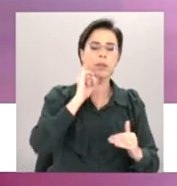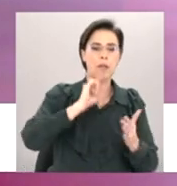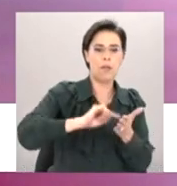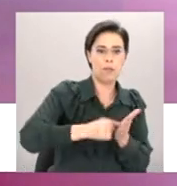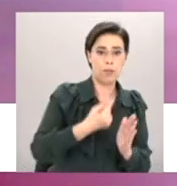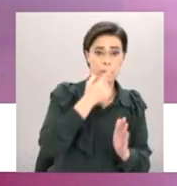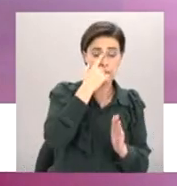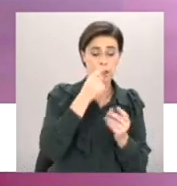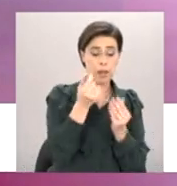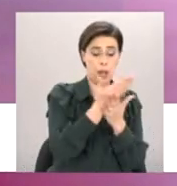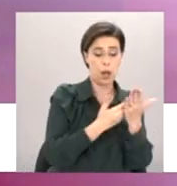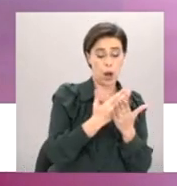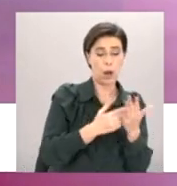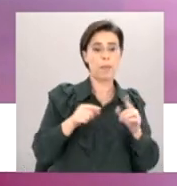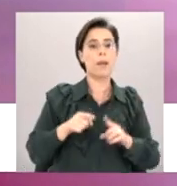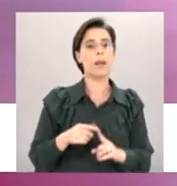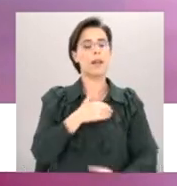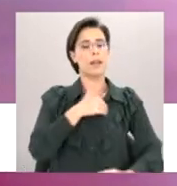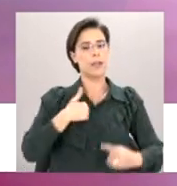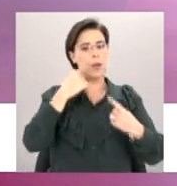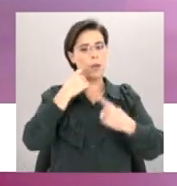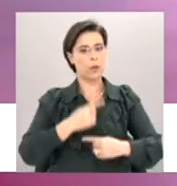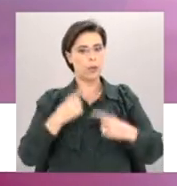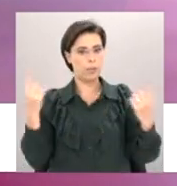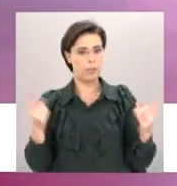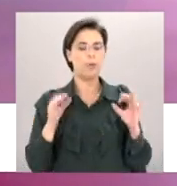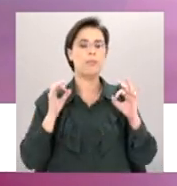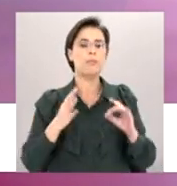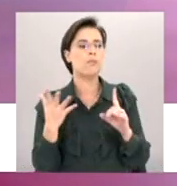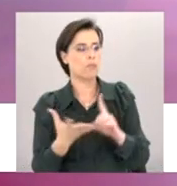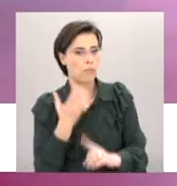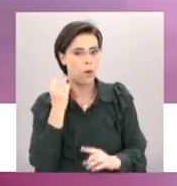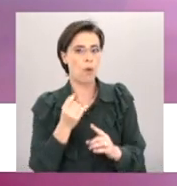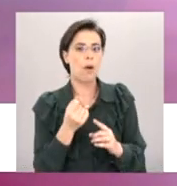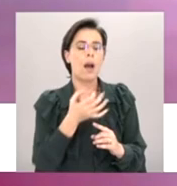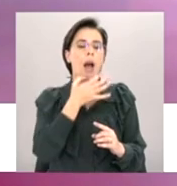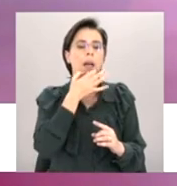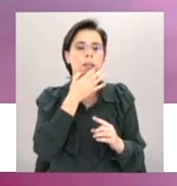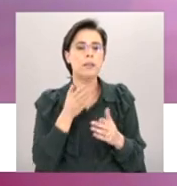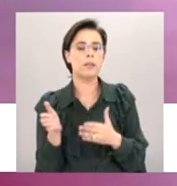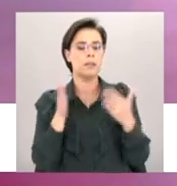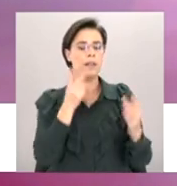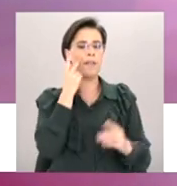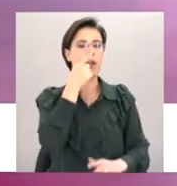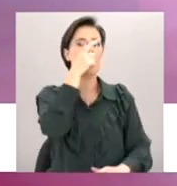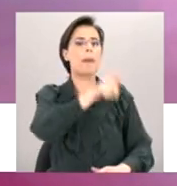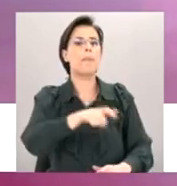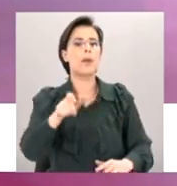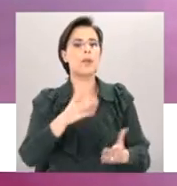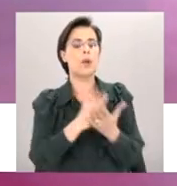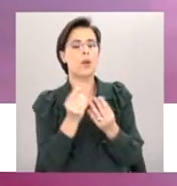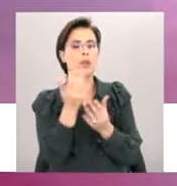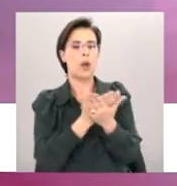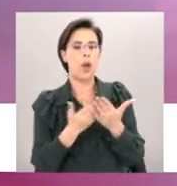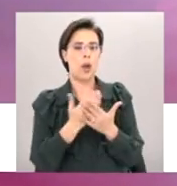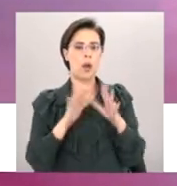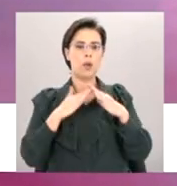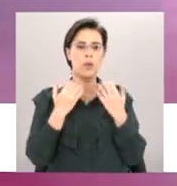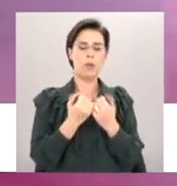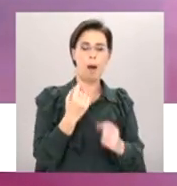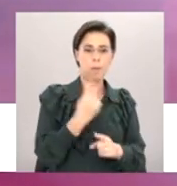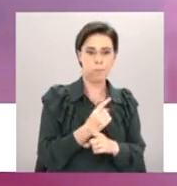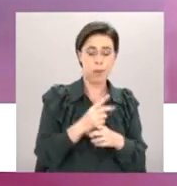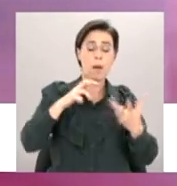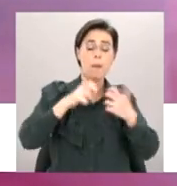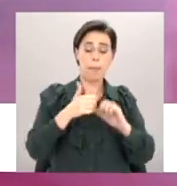era fundamental entre a economia EA saúde pública fosse atingir mais perto do lado da vida das pessoas não sabem que não amiga nós também social